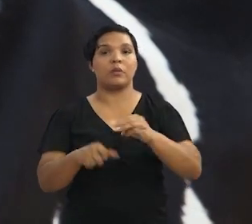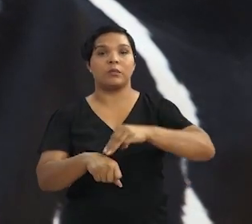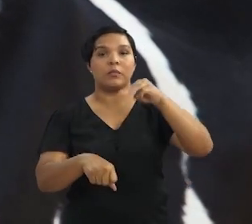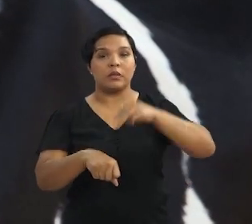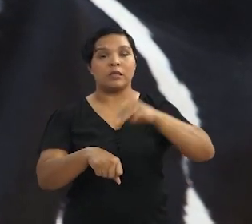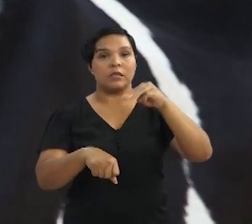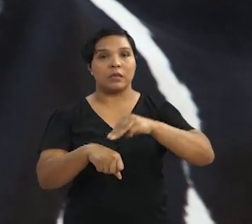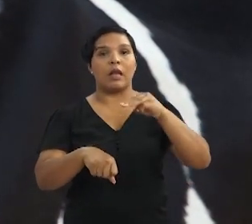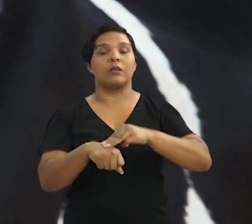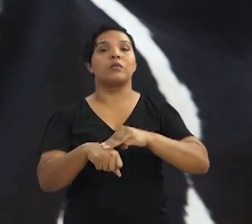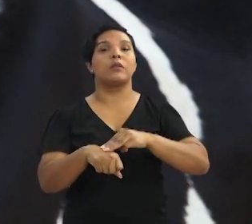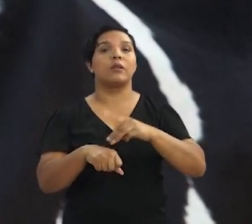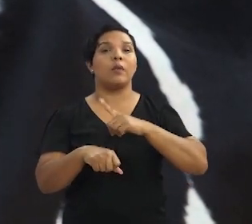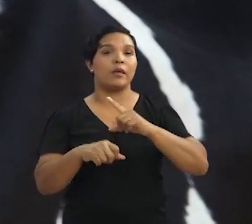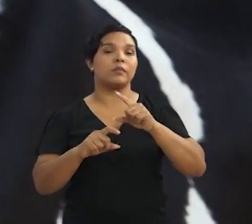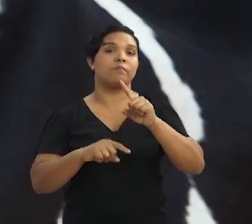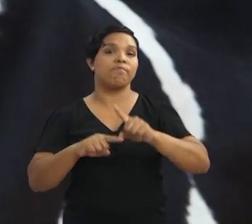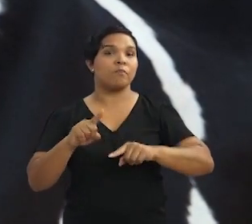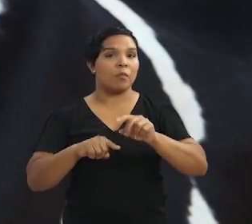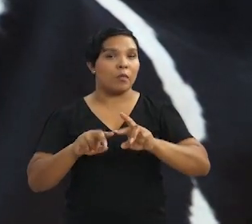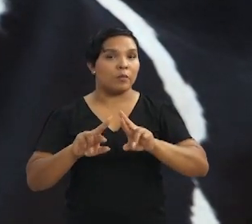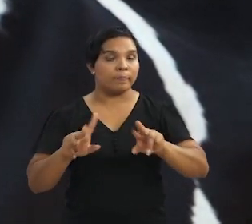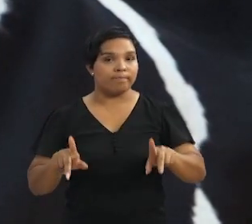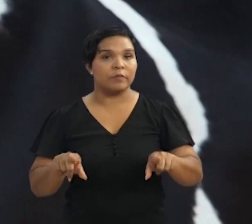dissertações de mestrado envolvidas com extrato pirolenhoso,